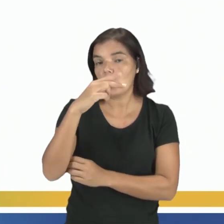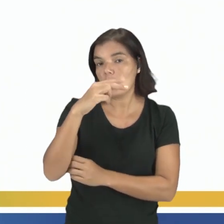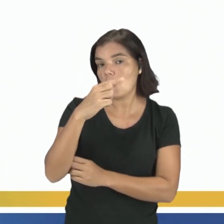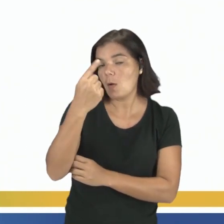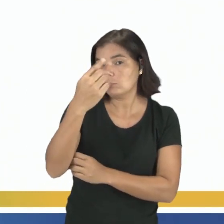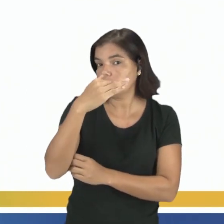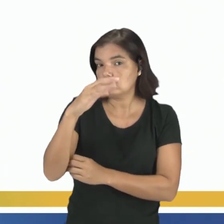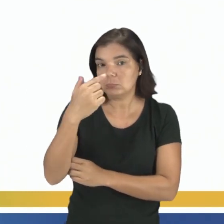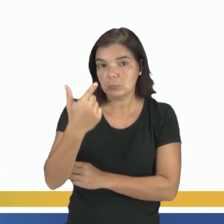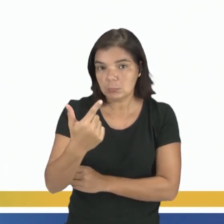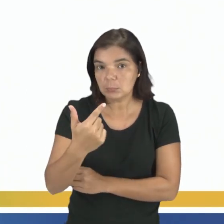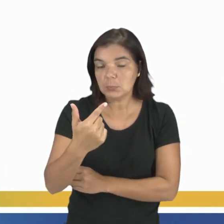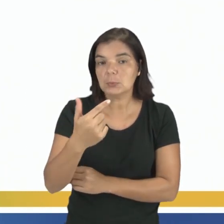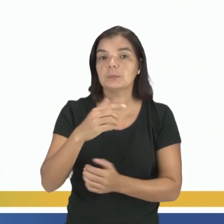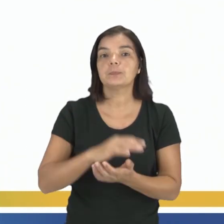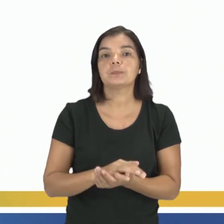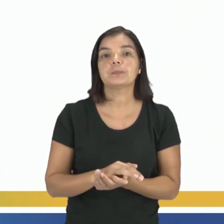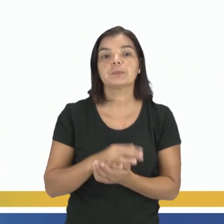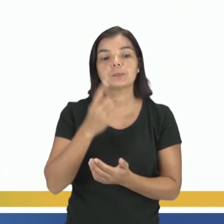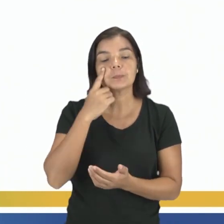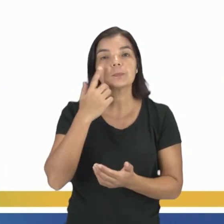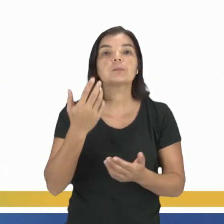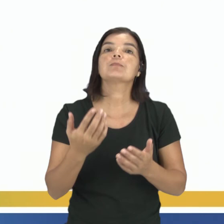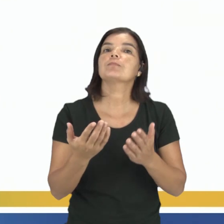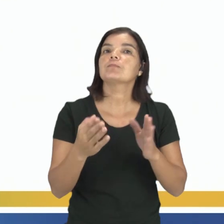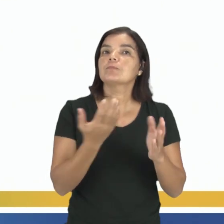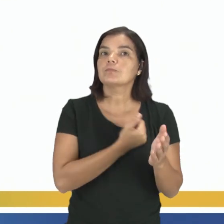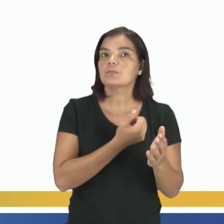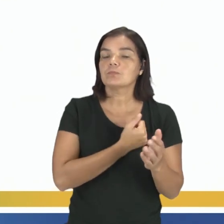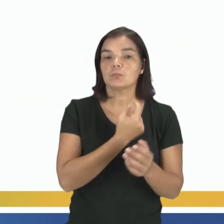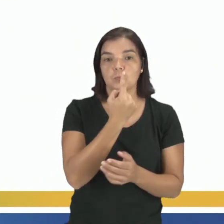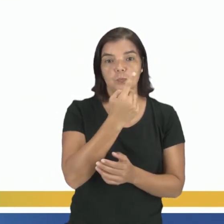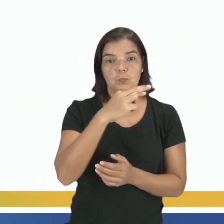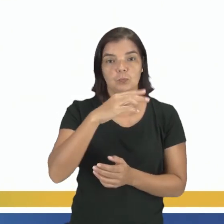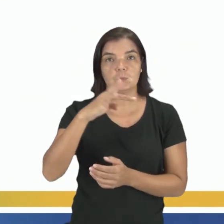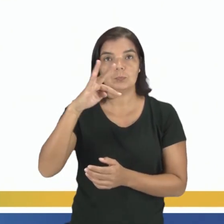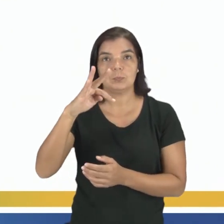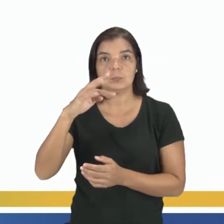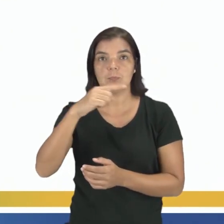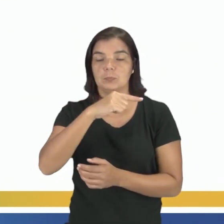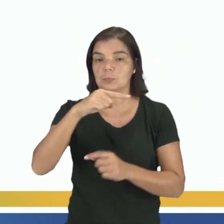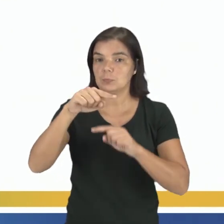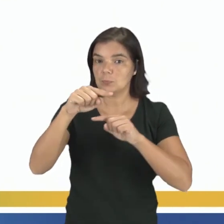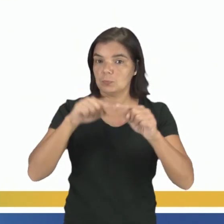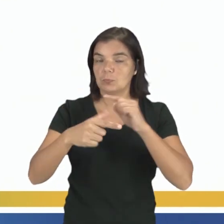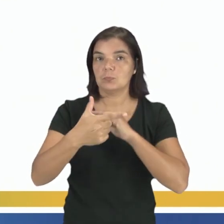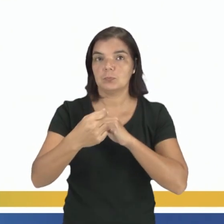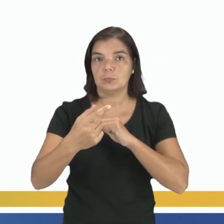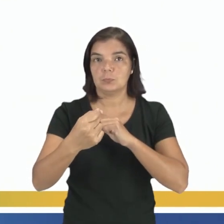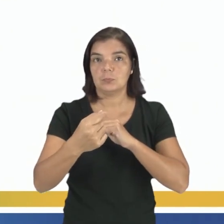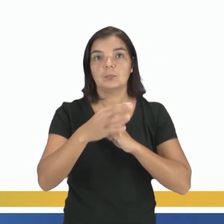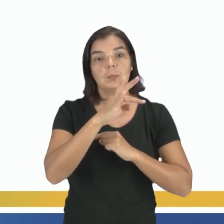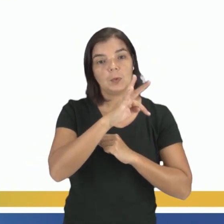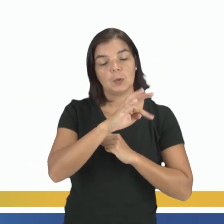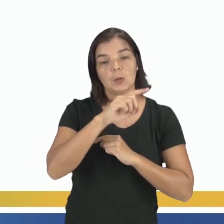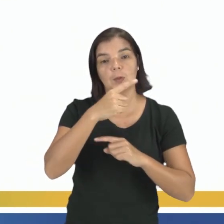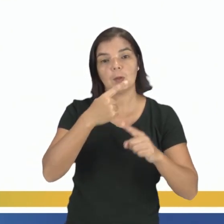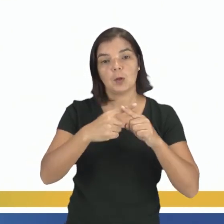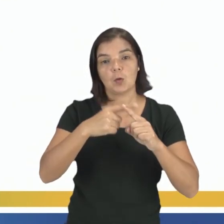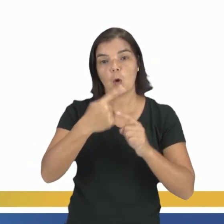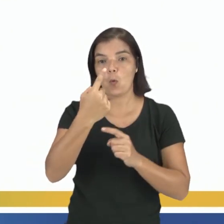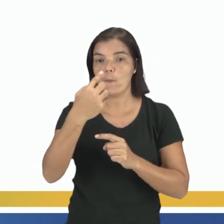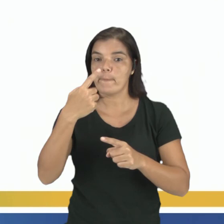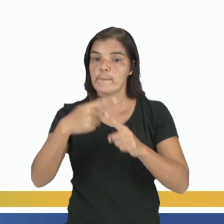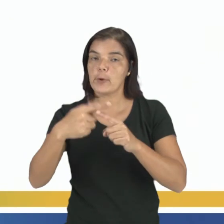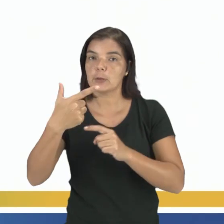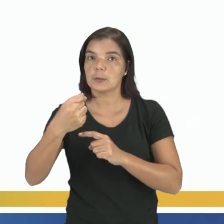meio, tá bom? Então, operando agora com os expoentes, vou ter que 1 é igual a T sobre 20. Isolando a minha incógnita, 1 vezes